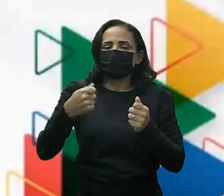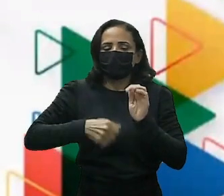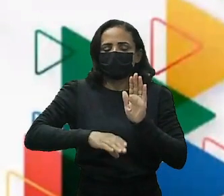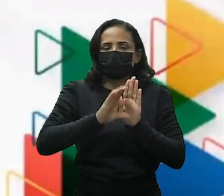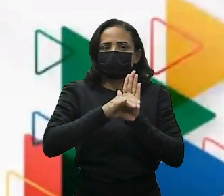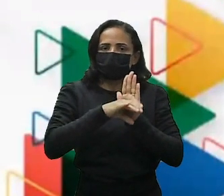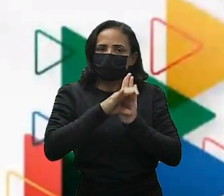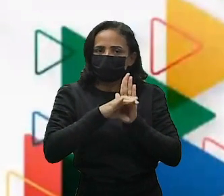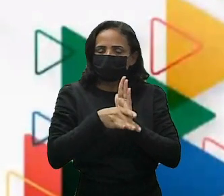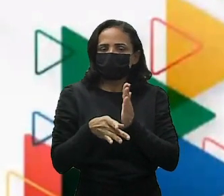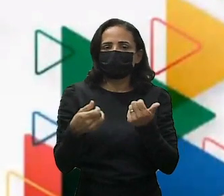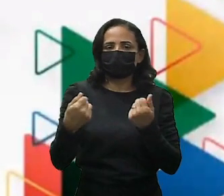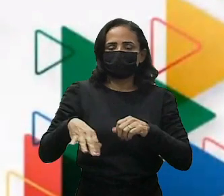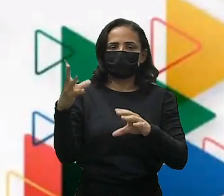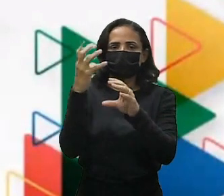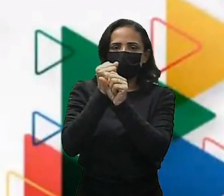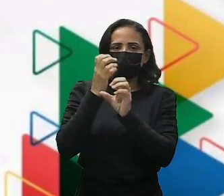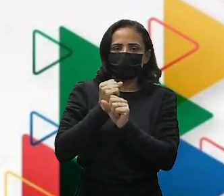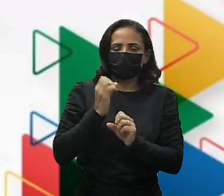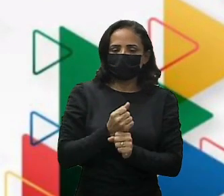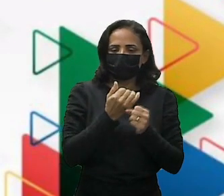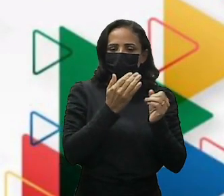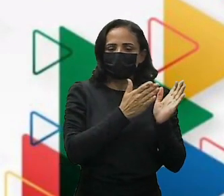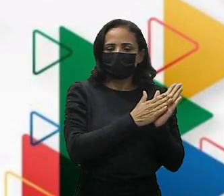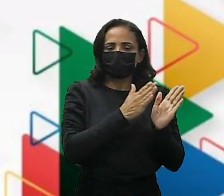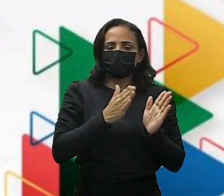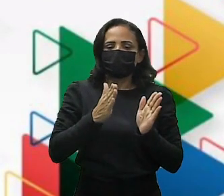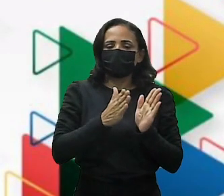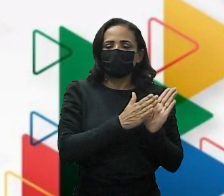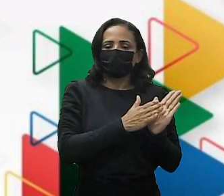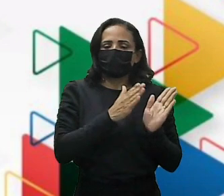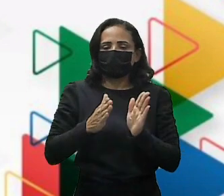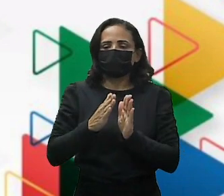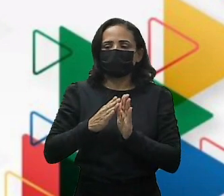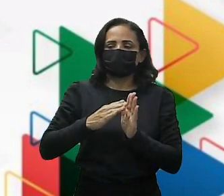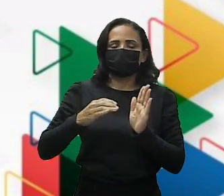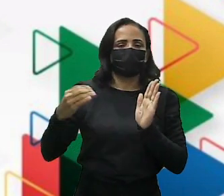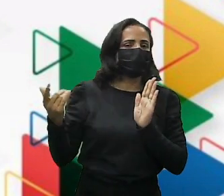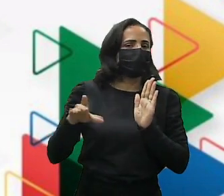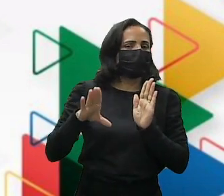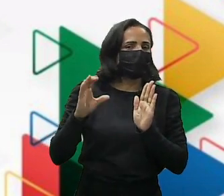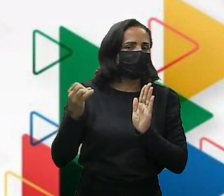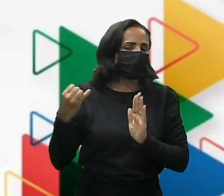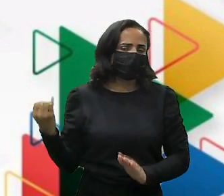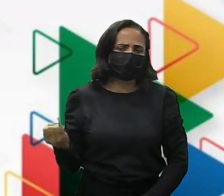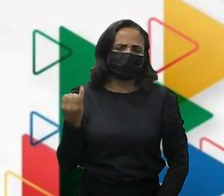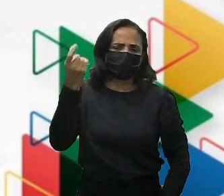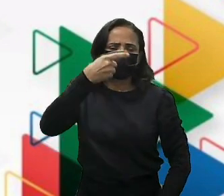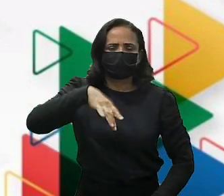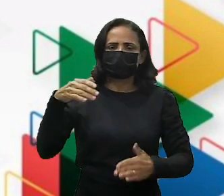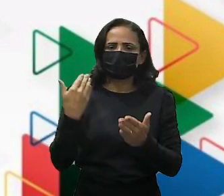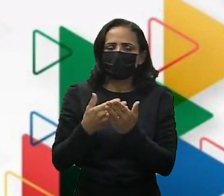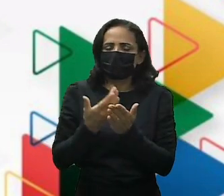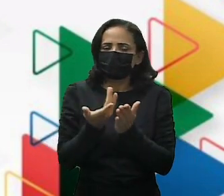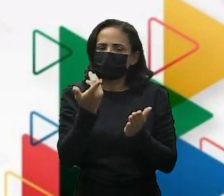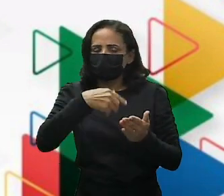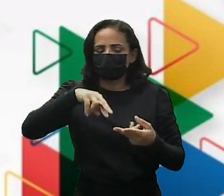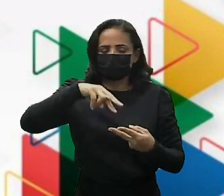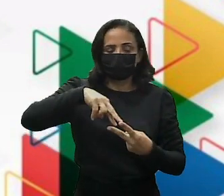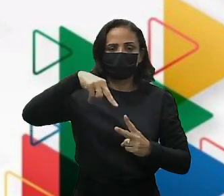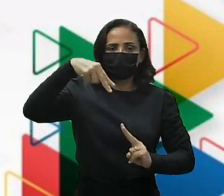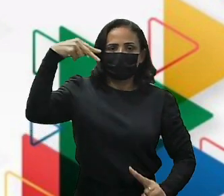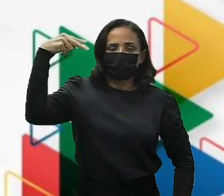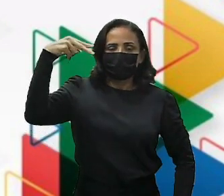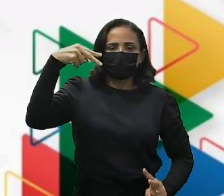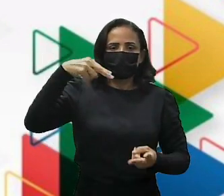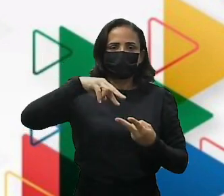ter cálculo, que é uma questão de epistasia, tá? Que é um assunto mais pesado, é aqueles assuntos que ficam lá no final do capítulo da genética, que